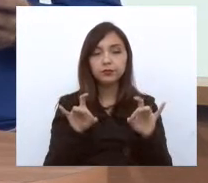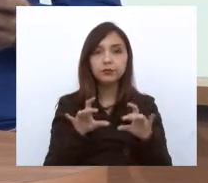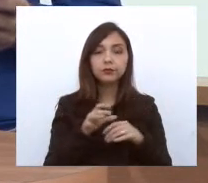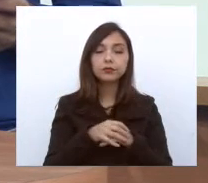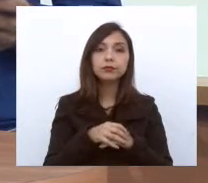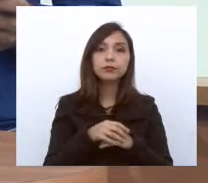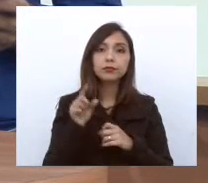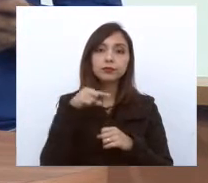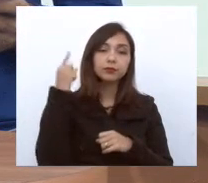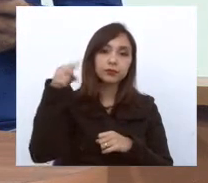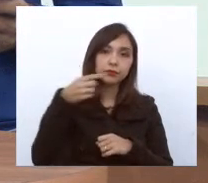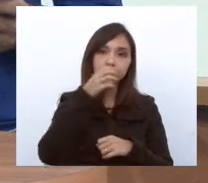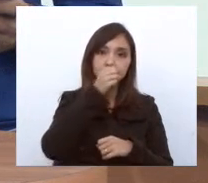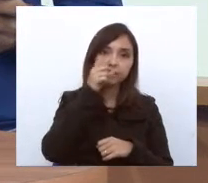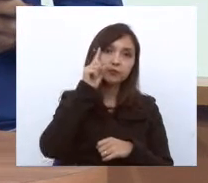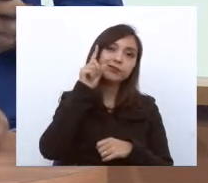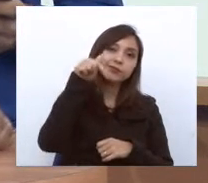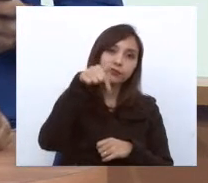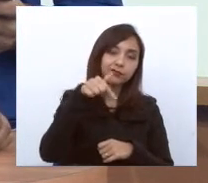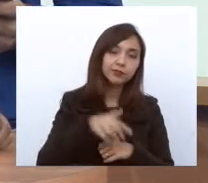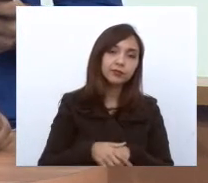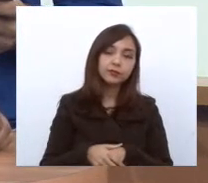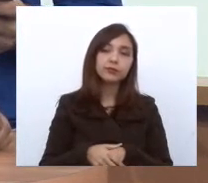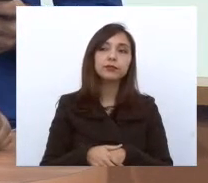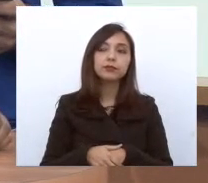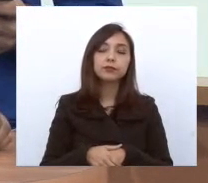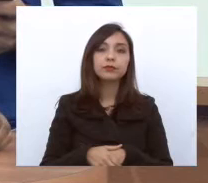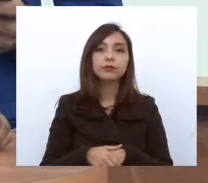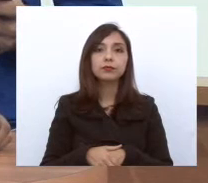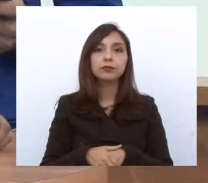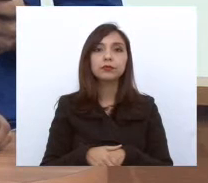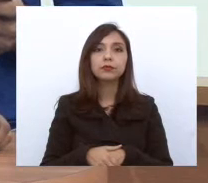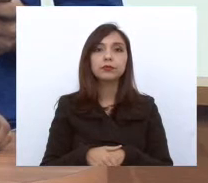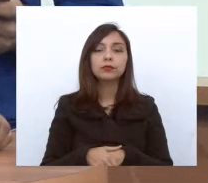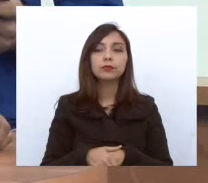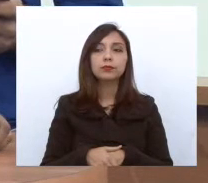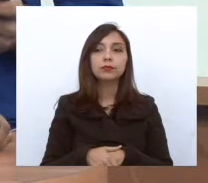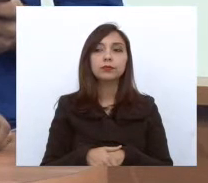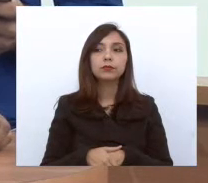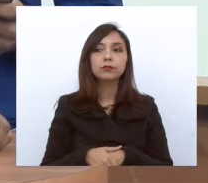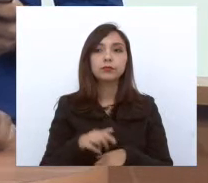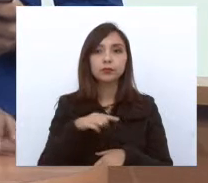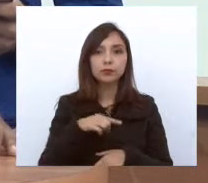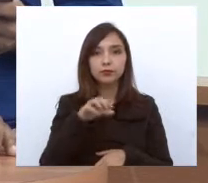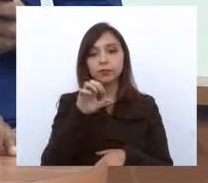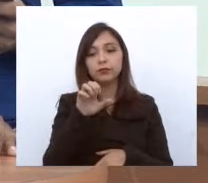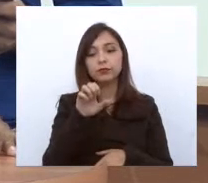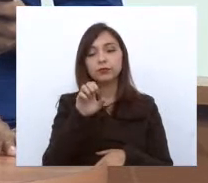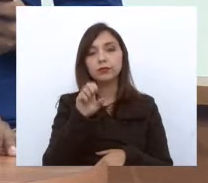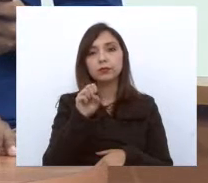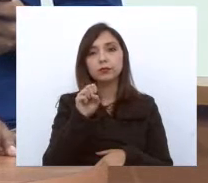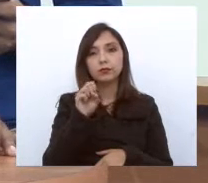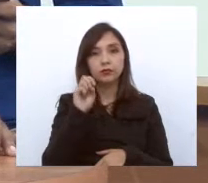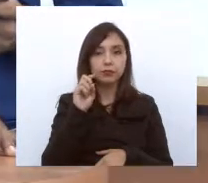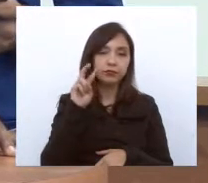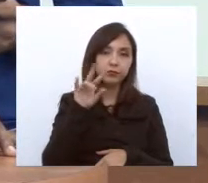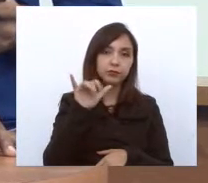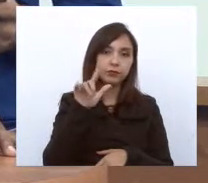No próximo sábado, dia 7, estará havendo no estádio Cícero Miranda, na Vila